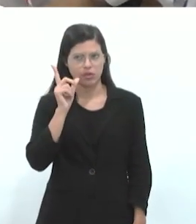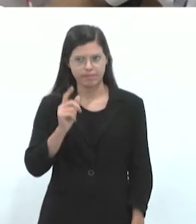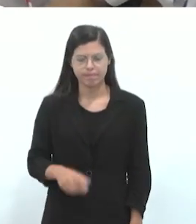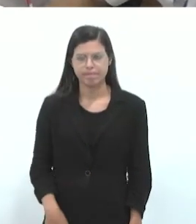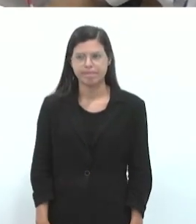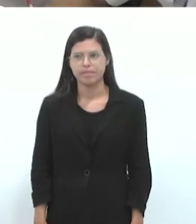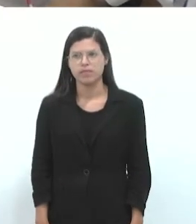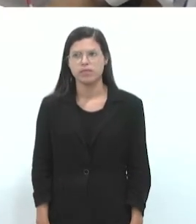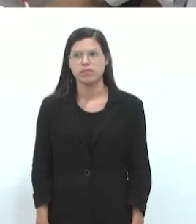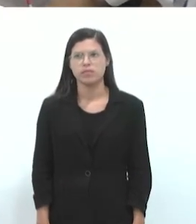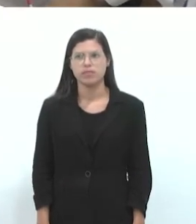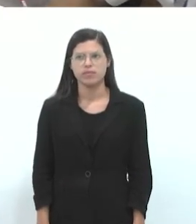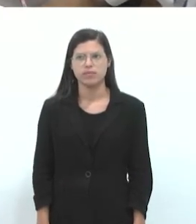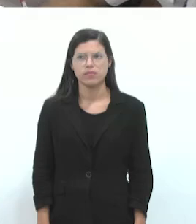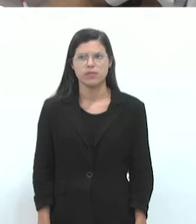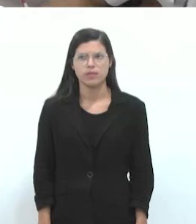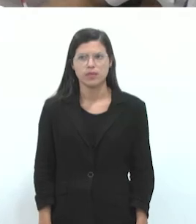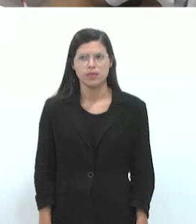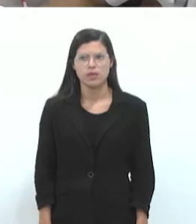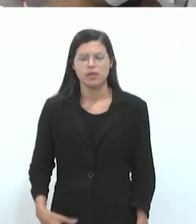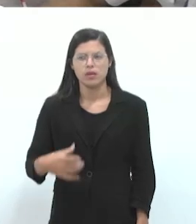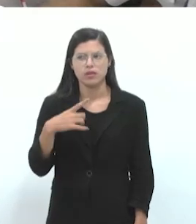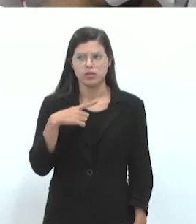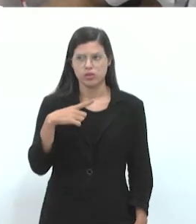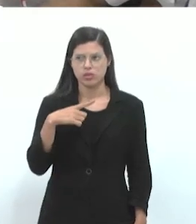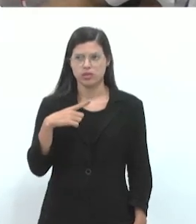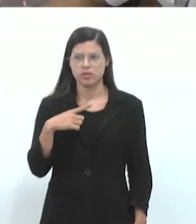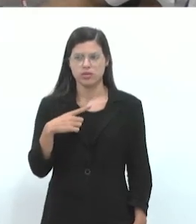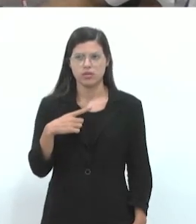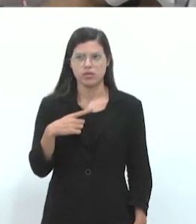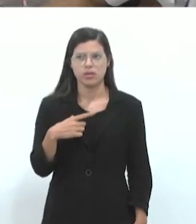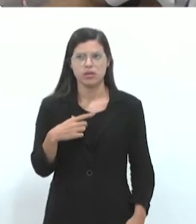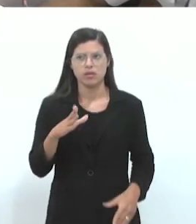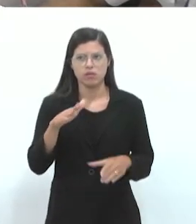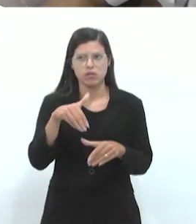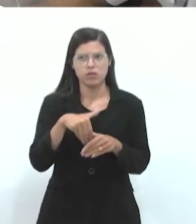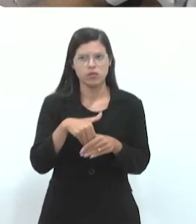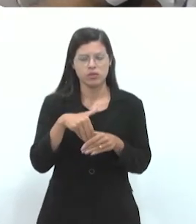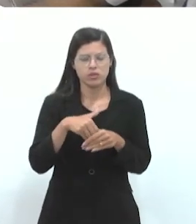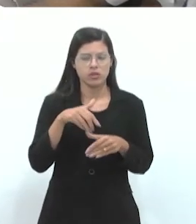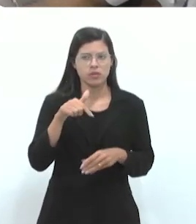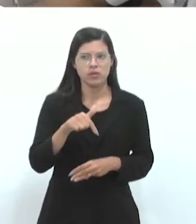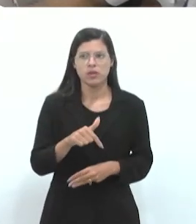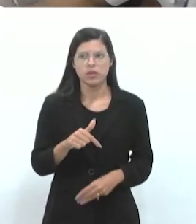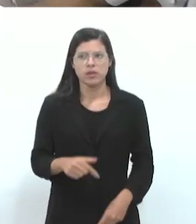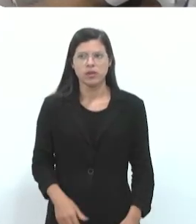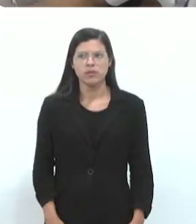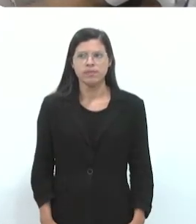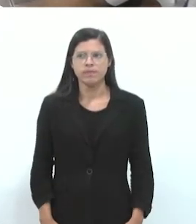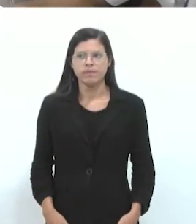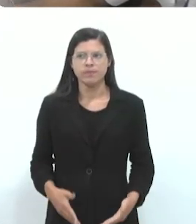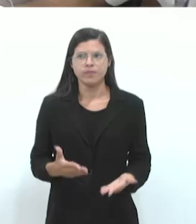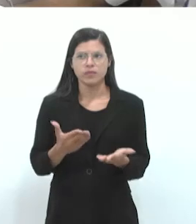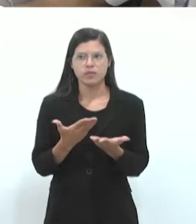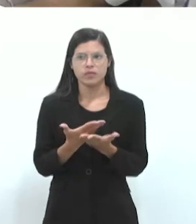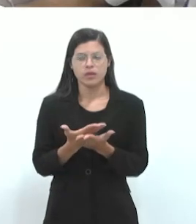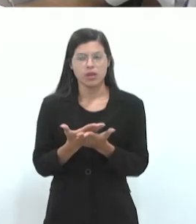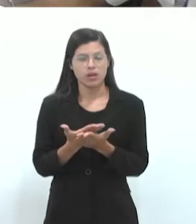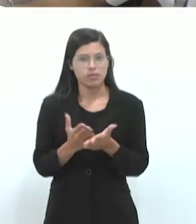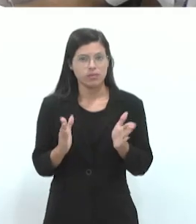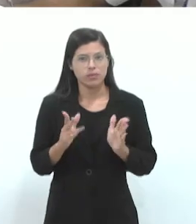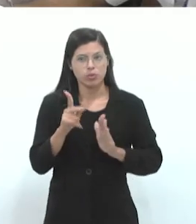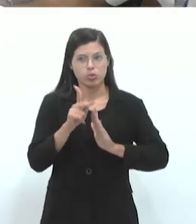a gente tem deliberado aqui a extinção gradual dos projetos autorizativos, a não ser quando